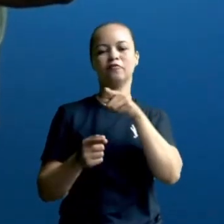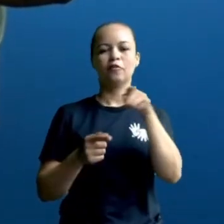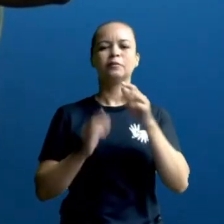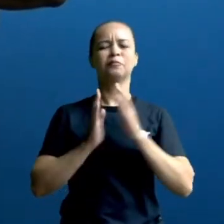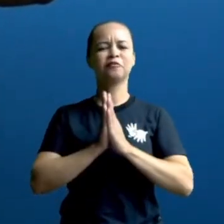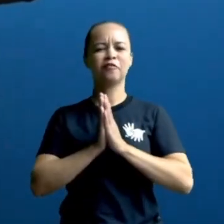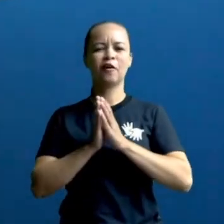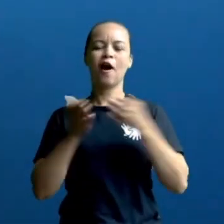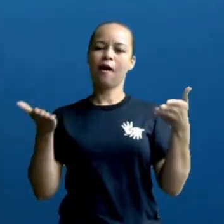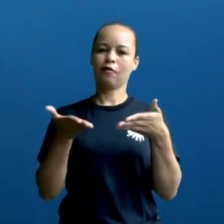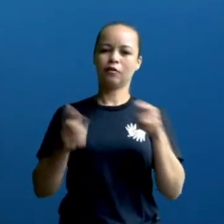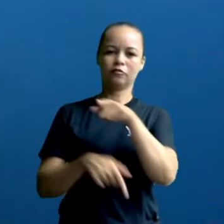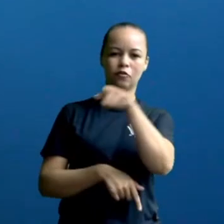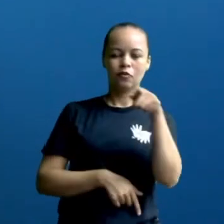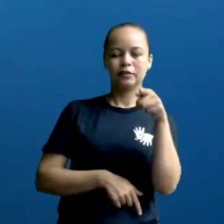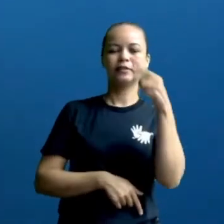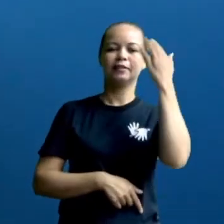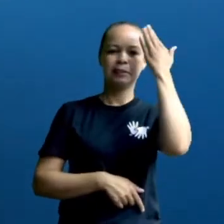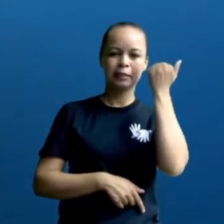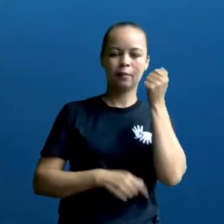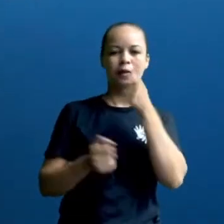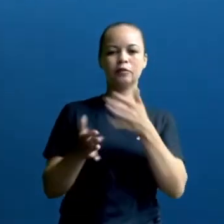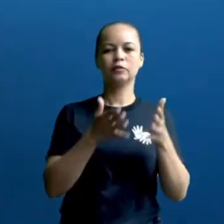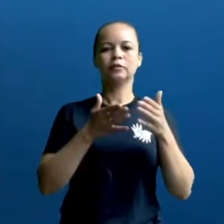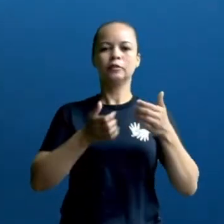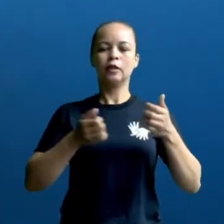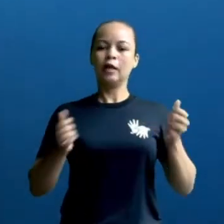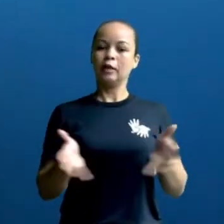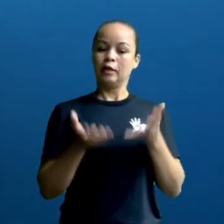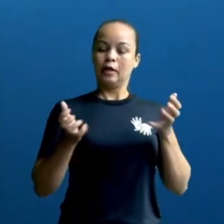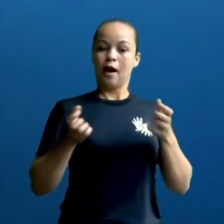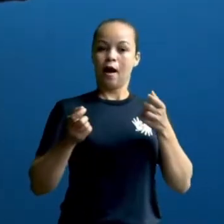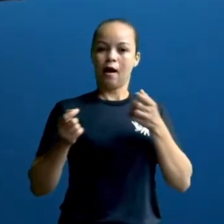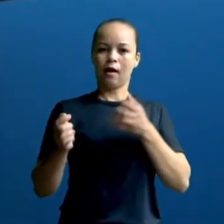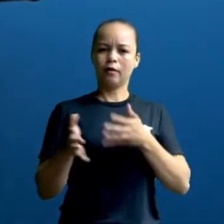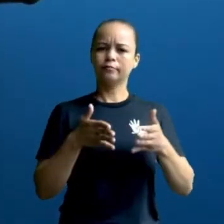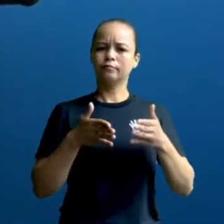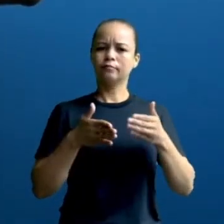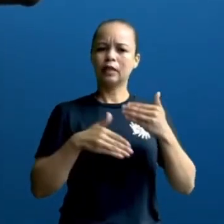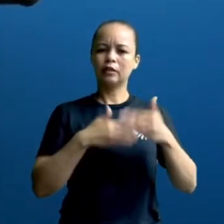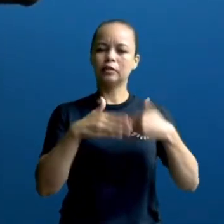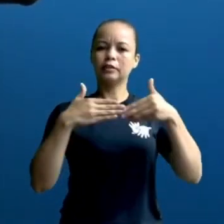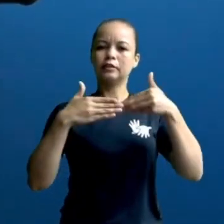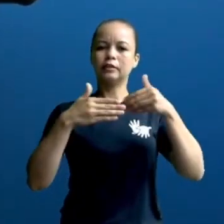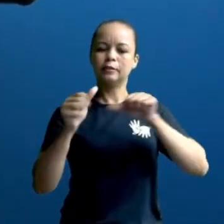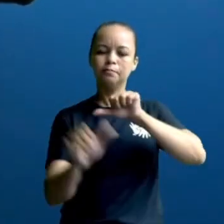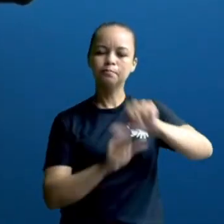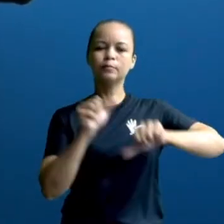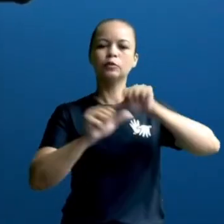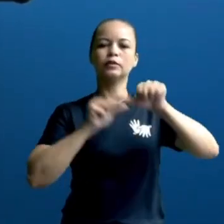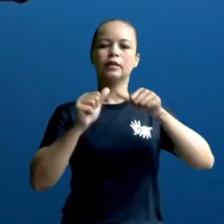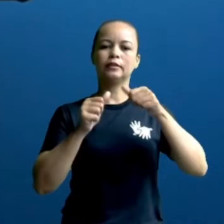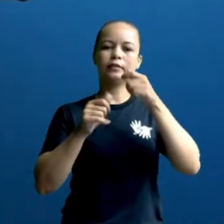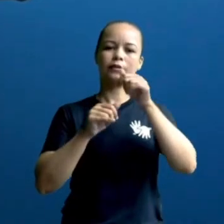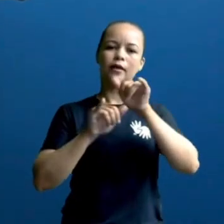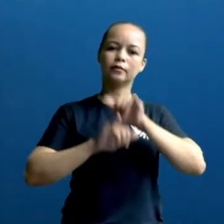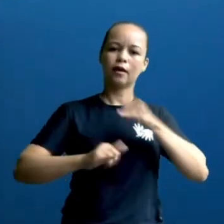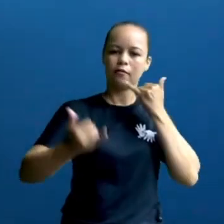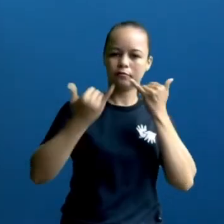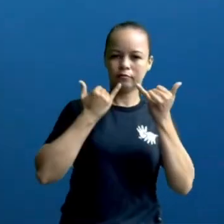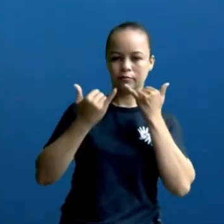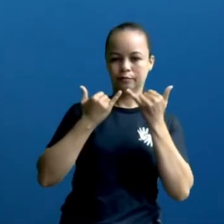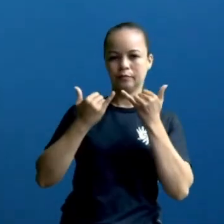agora está sabendo e seja agora um grande disseminador, um grande agente justamente de transformação dessa informação. De que